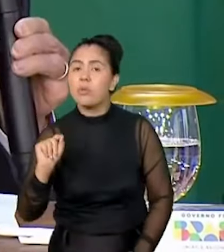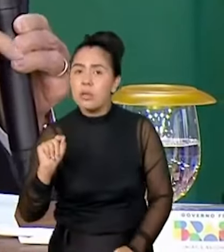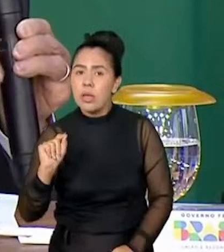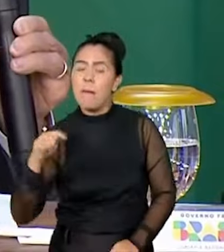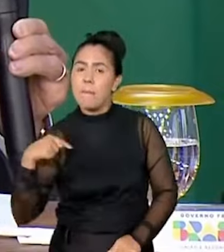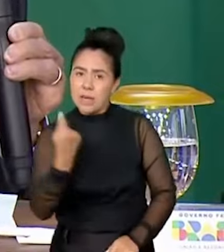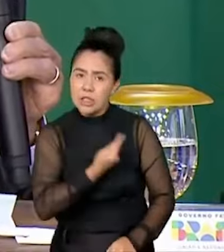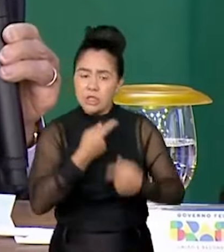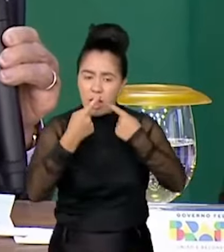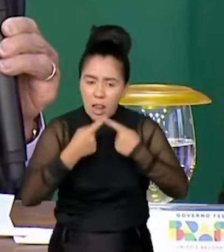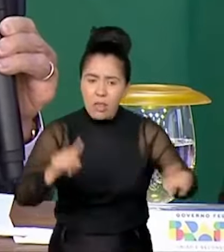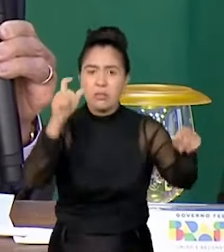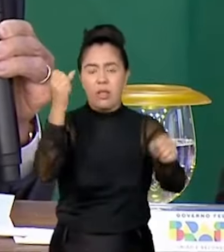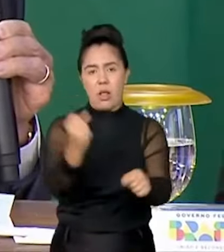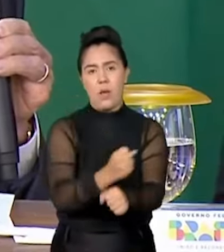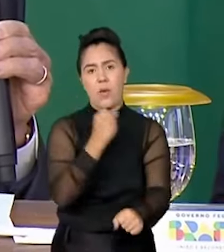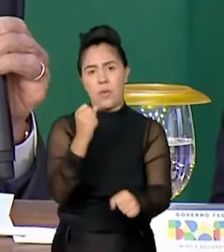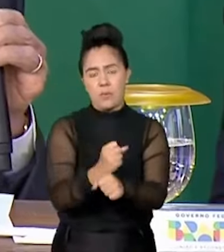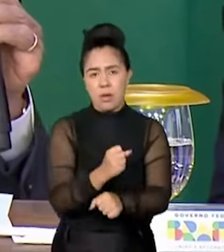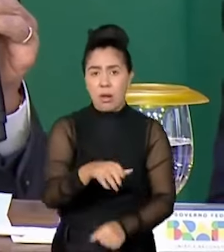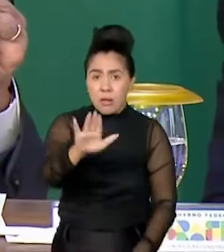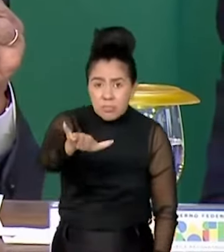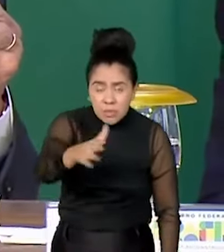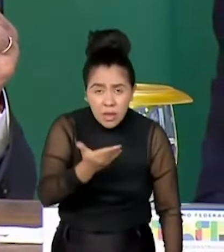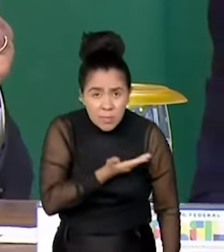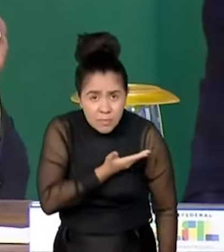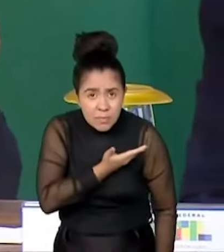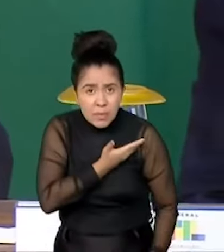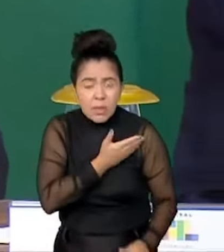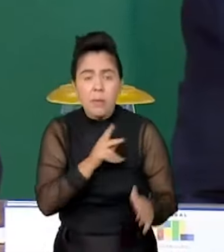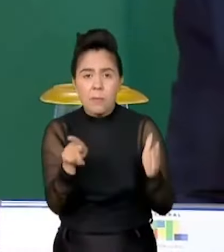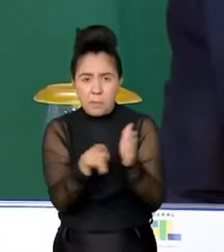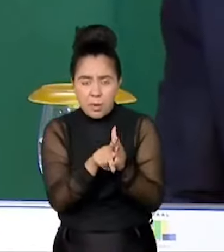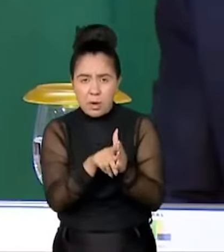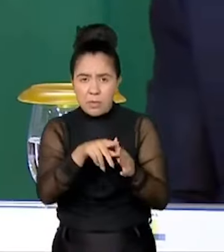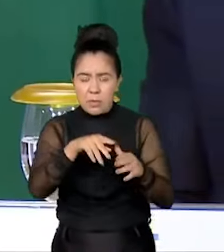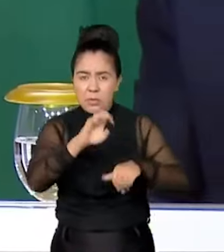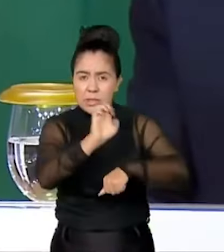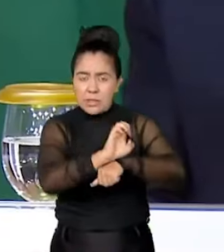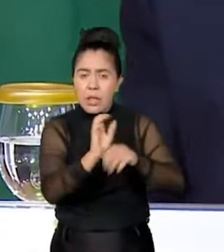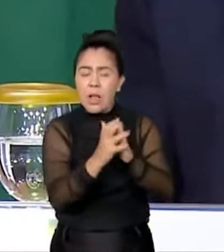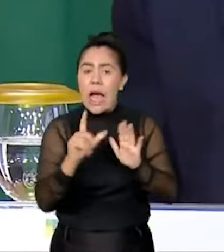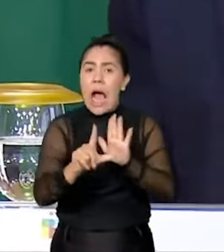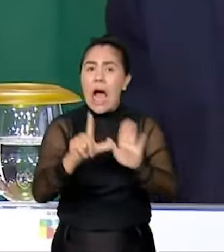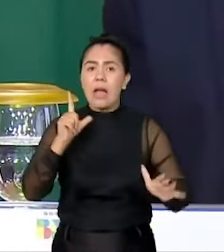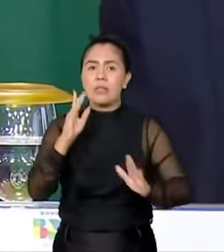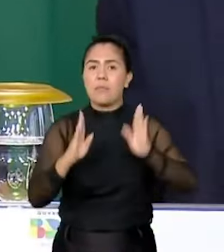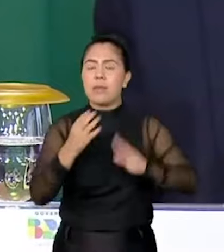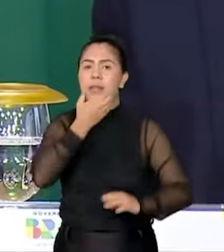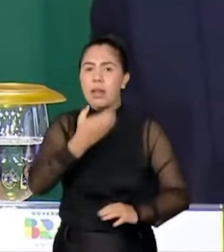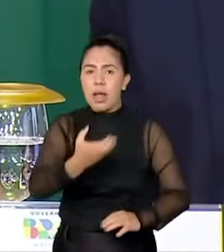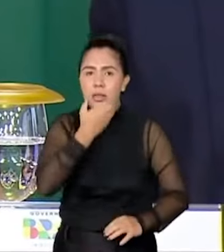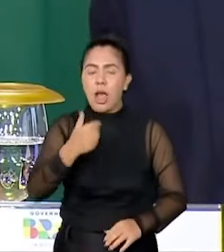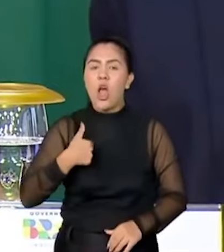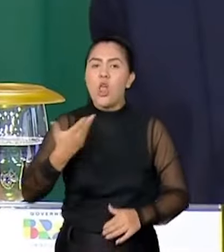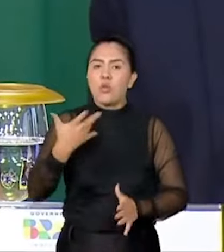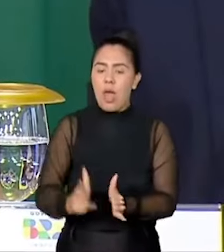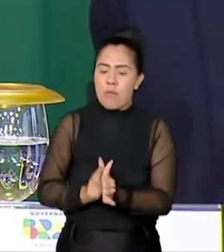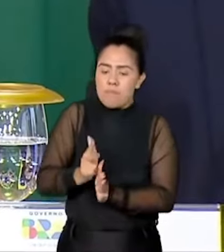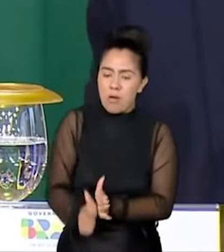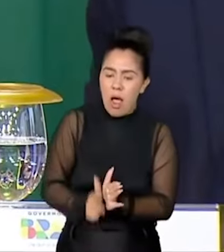Eu quero, meu companheiro pernambucano, eu quero, se Deus quiser, antes do Natal, fazer uma viagem de trem